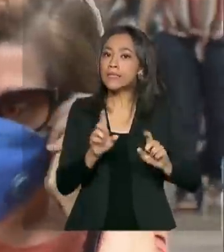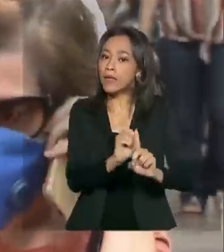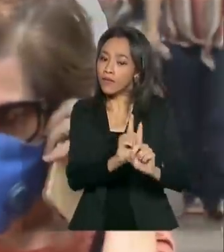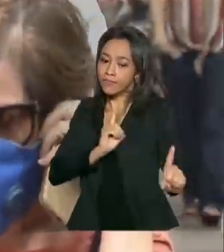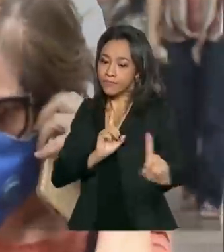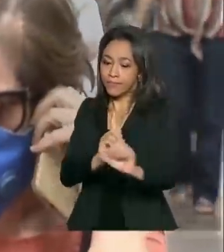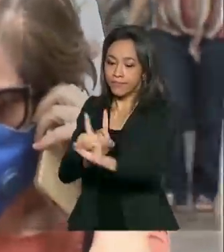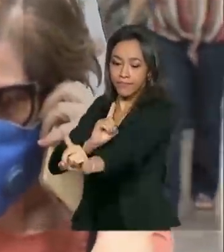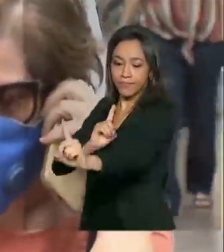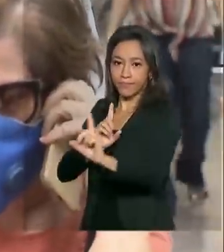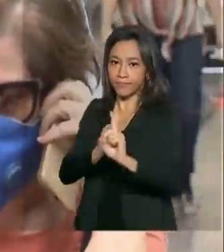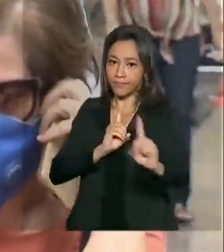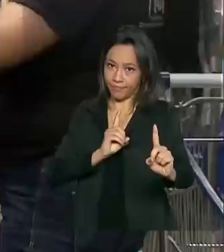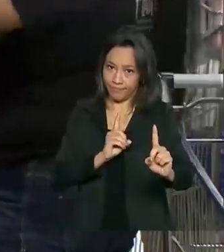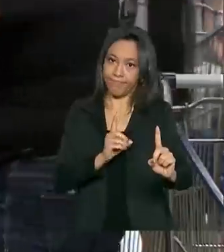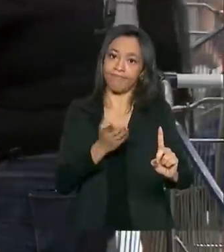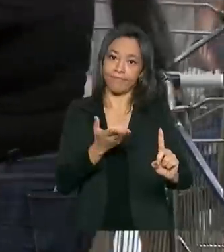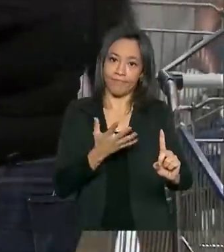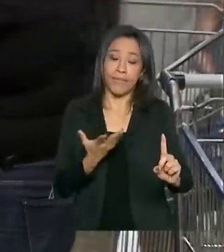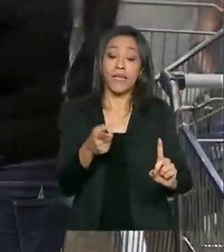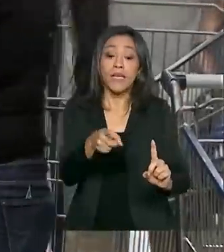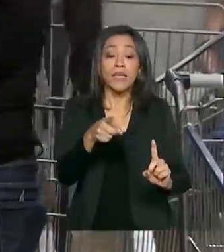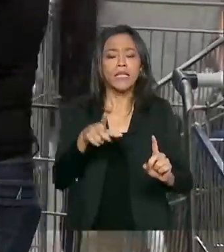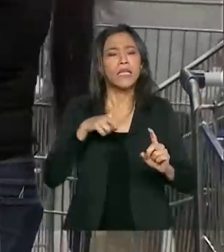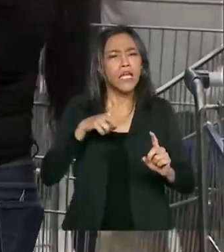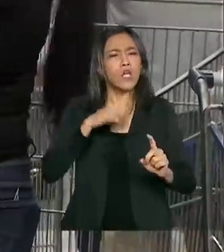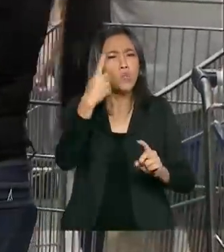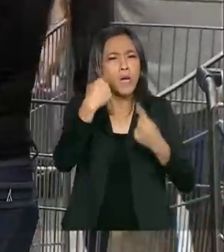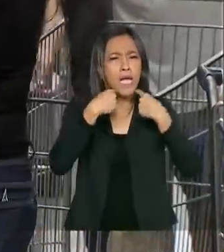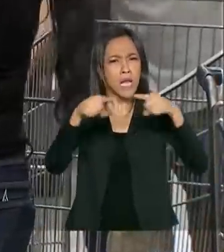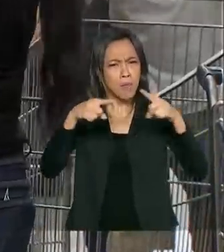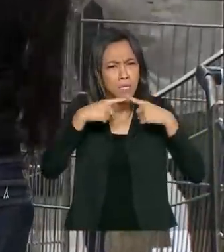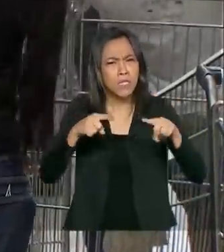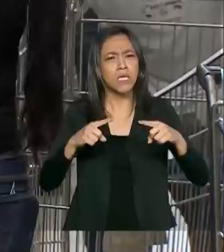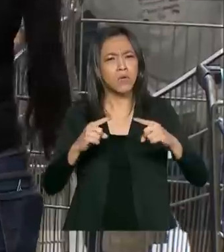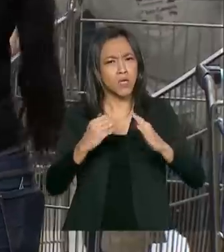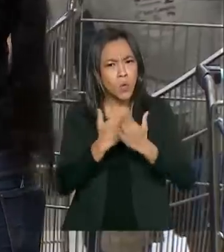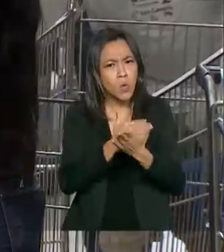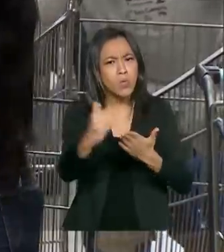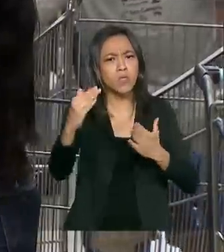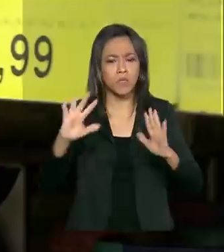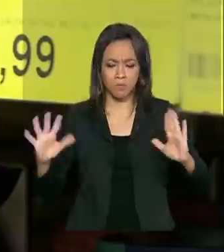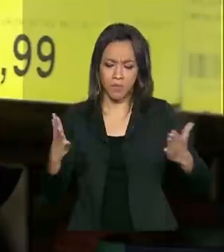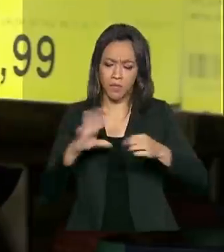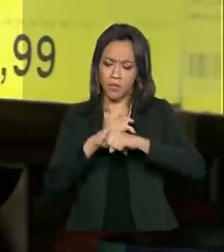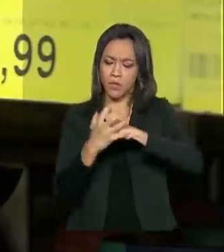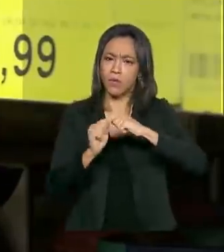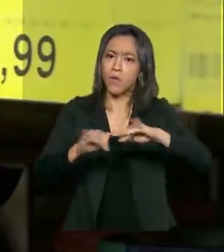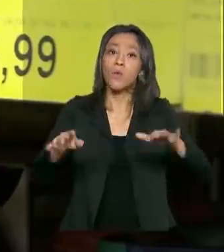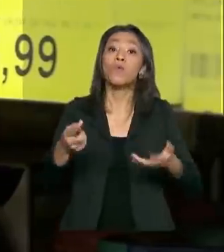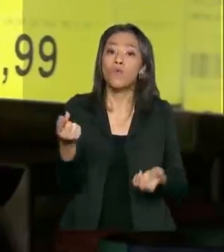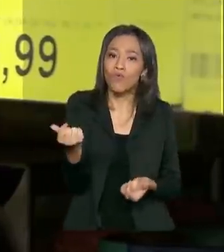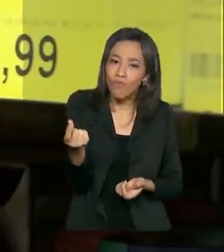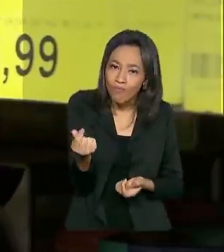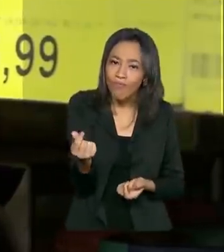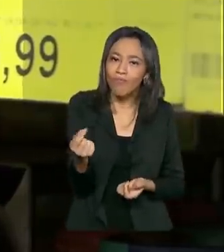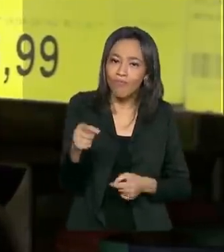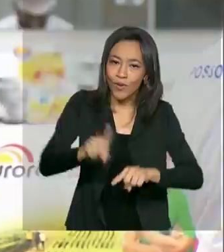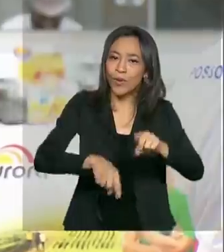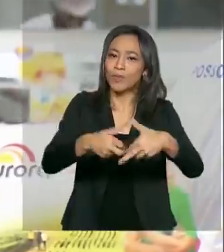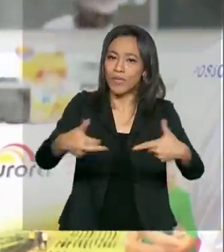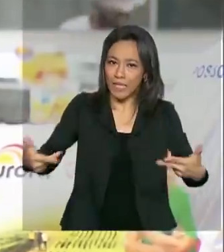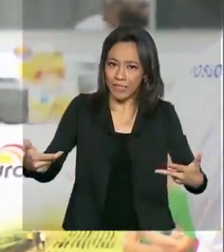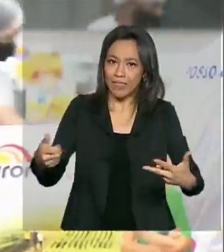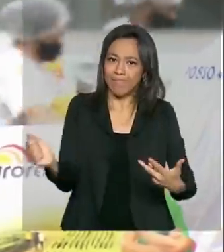social entraram em vigor, uma reclamação tem sido frequente entre os consumidores, os preços dos produtos.